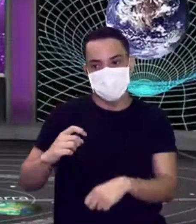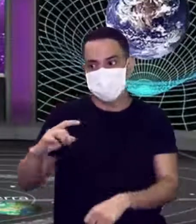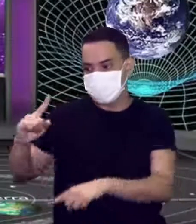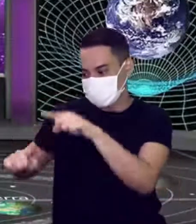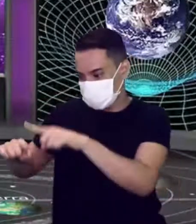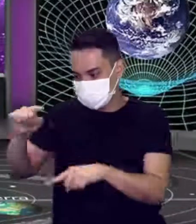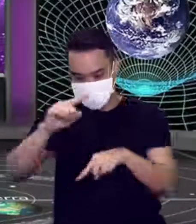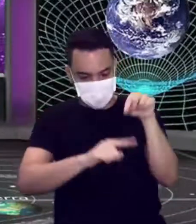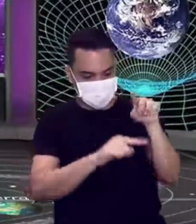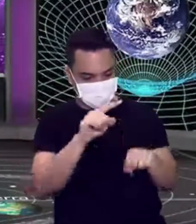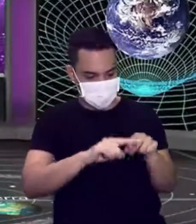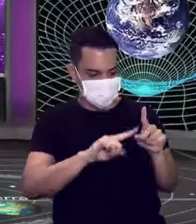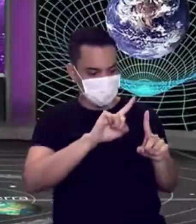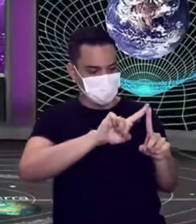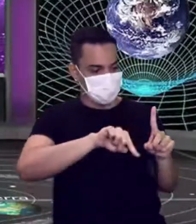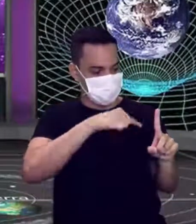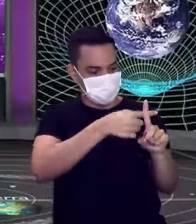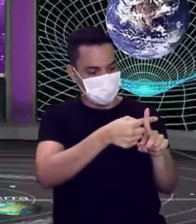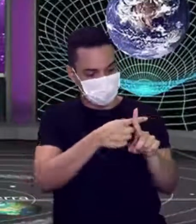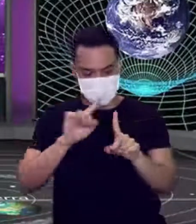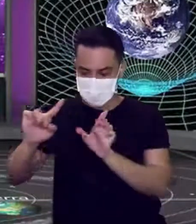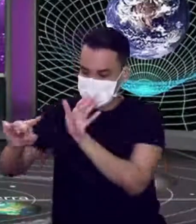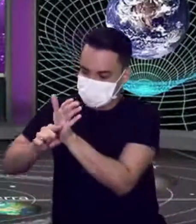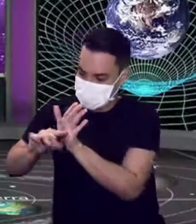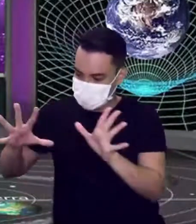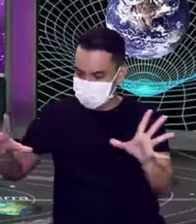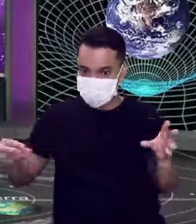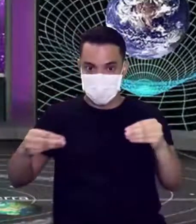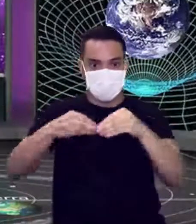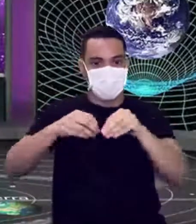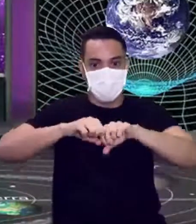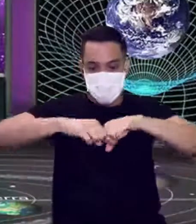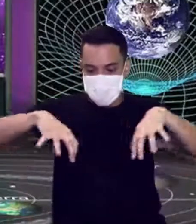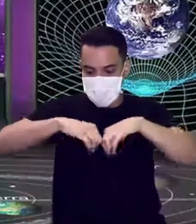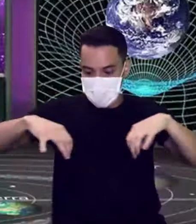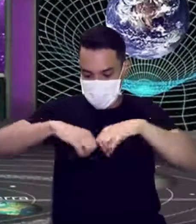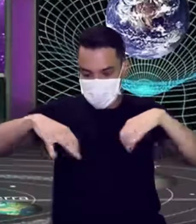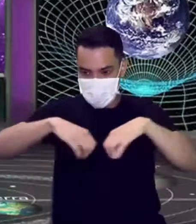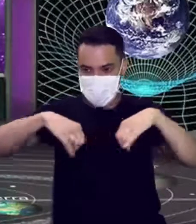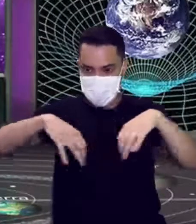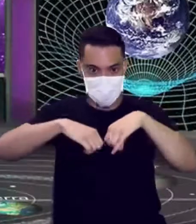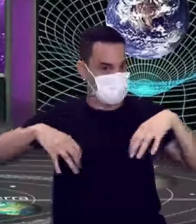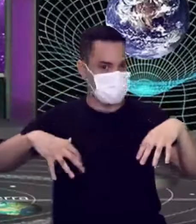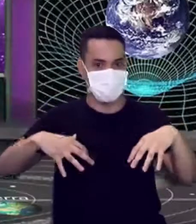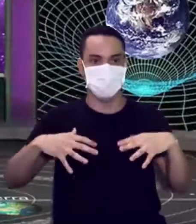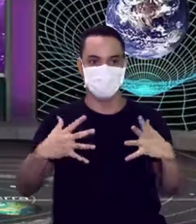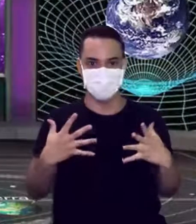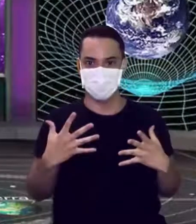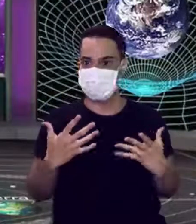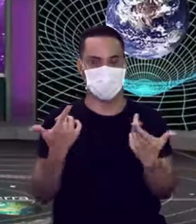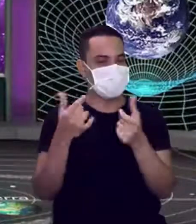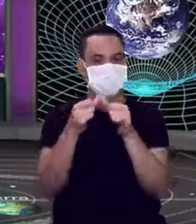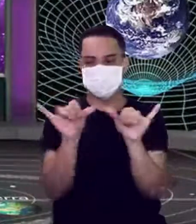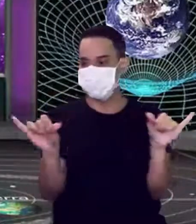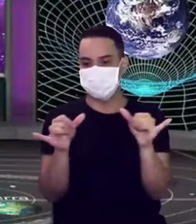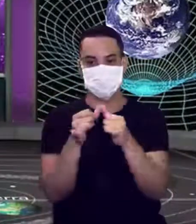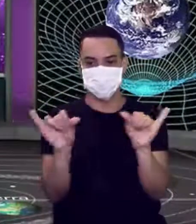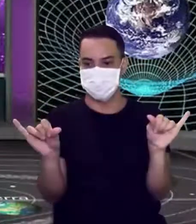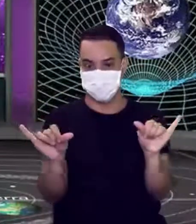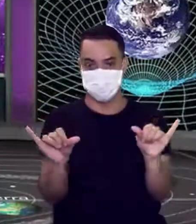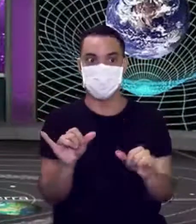estejam aí com portadores de carga de mesmo sinal, eu vou ter a repulsão desses materiais, tá?